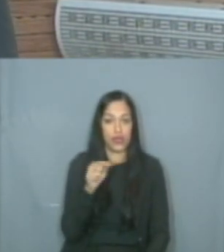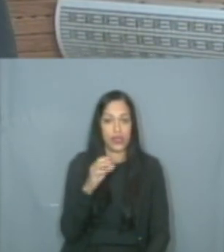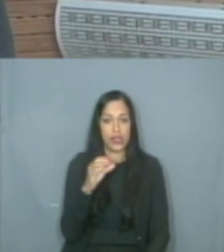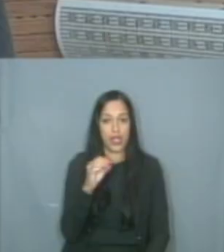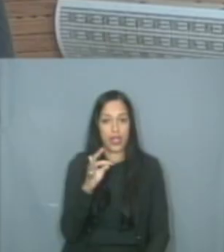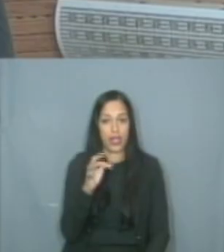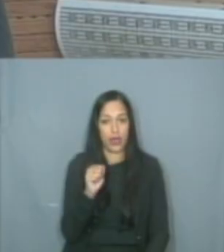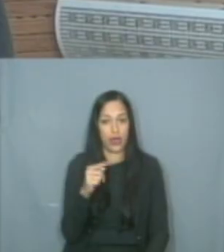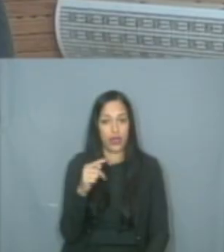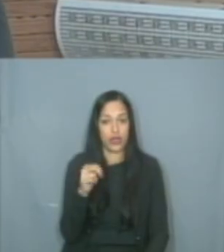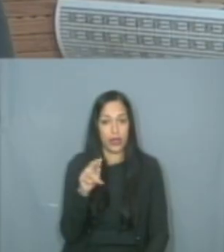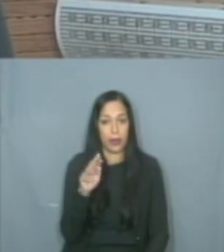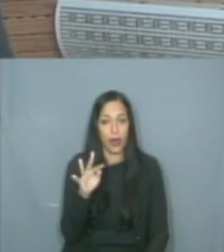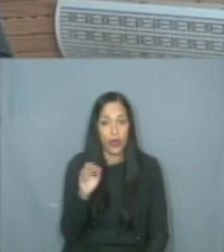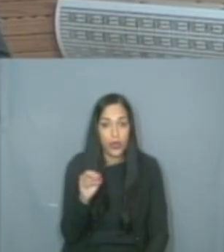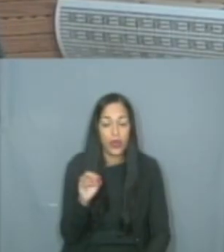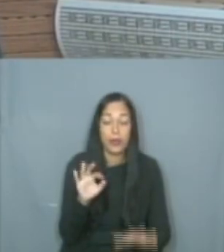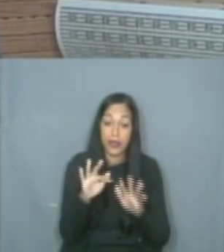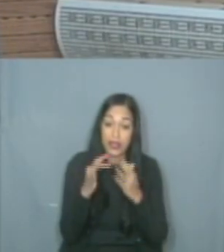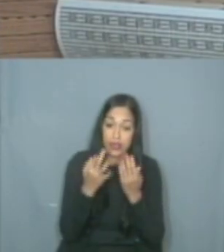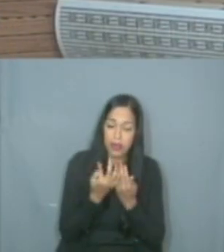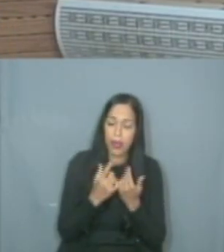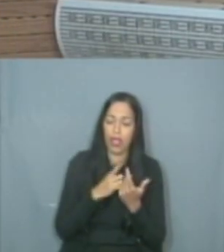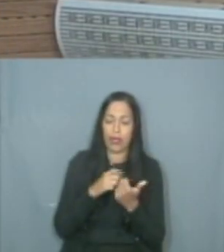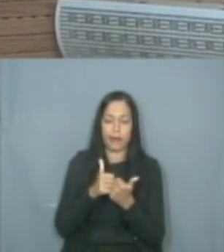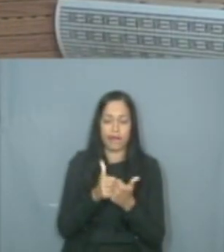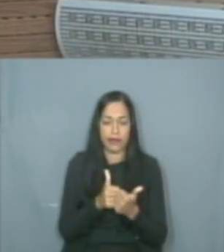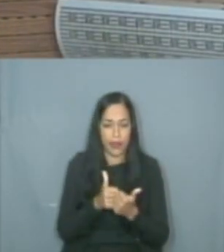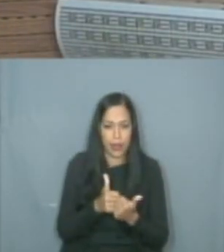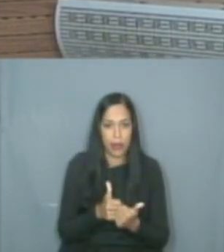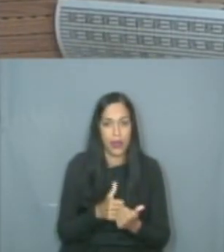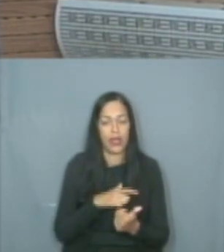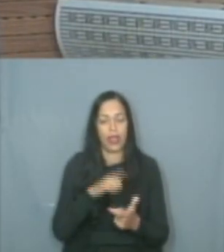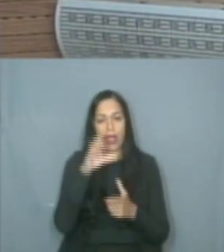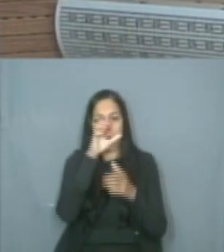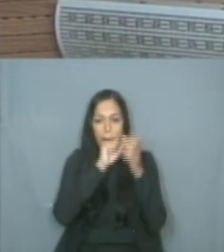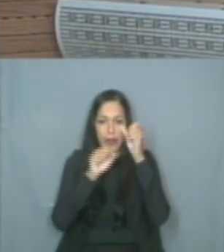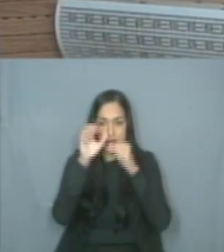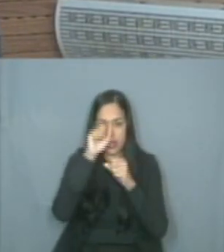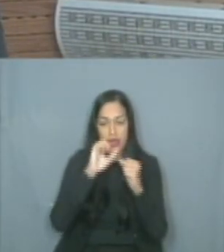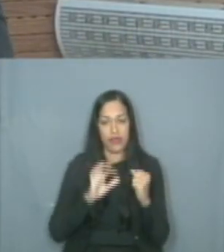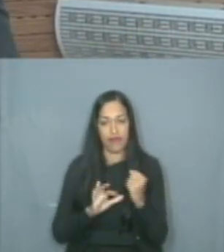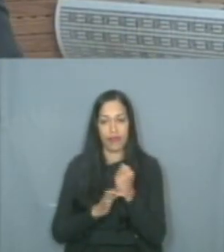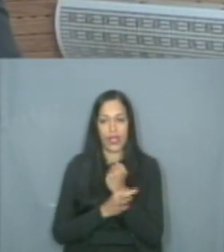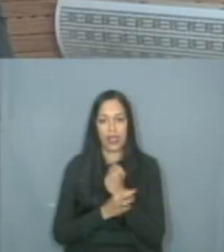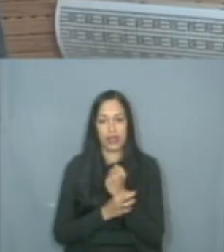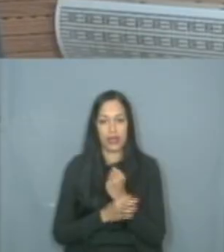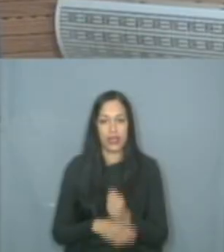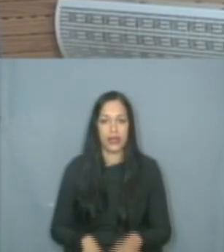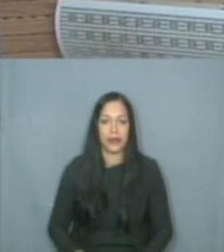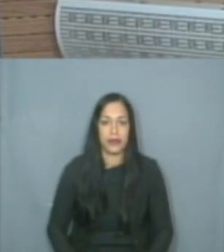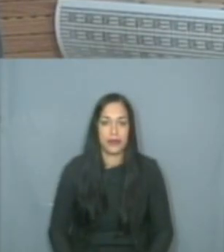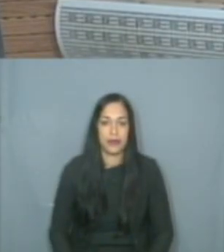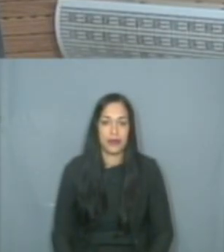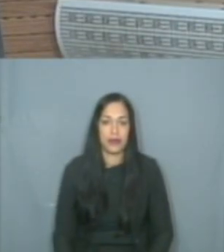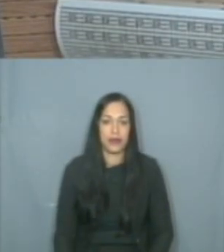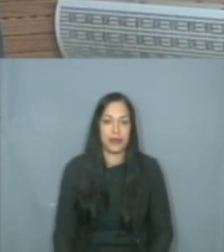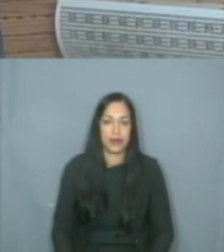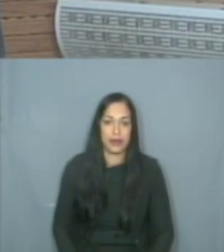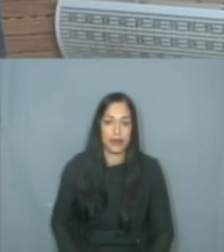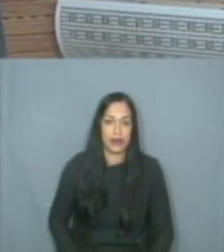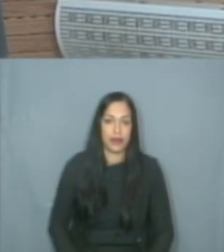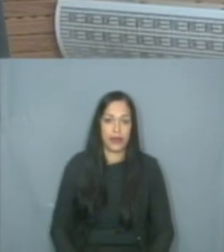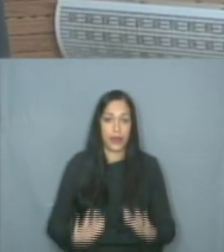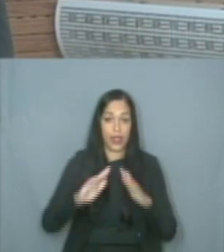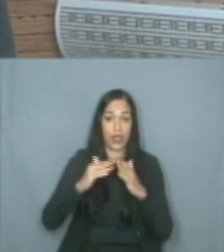essas famílias tenham o acompanhamento devido, esses estudantes tenham a sua aprendizagem garantida. Na Escola Municipal Novo